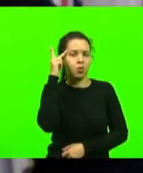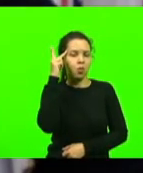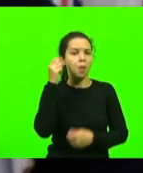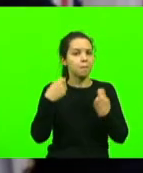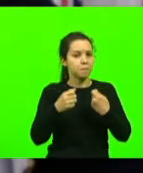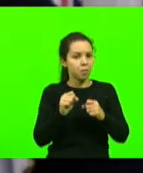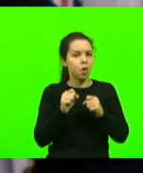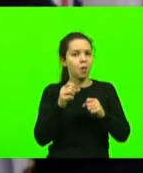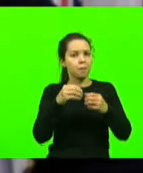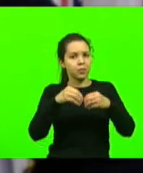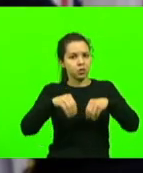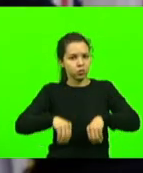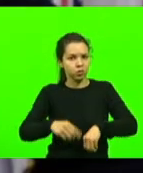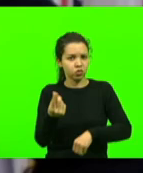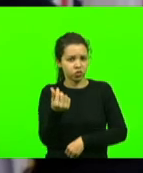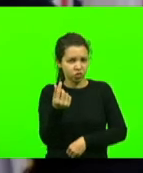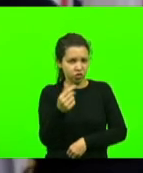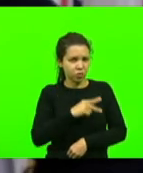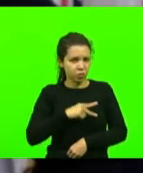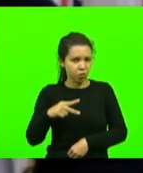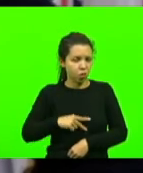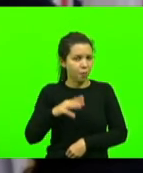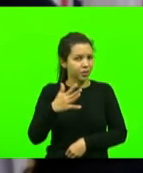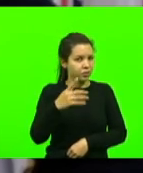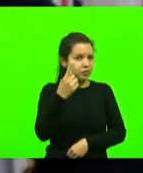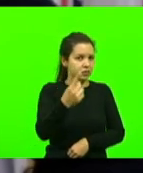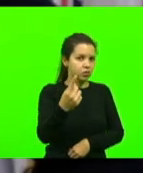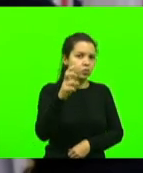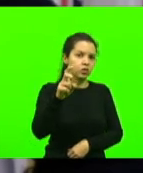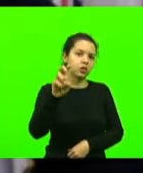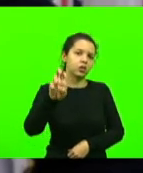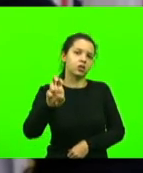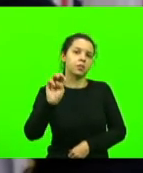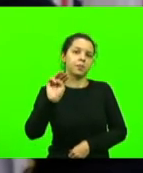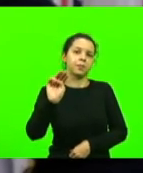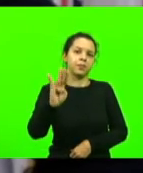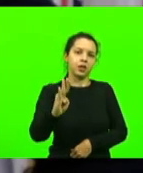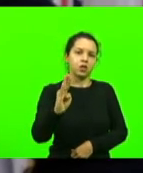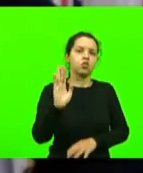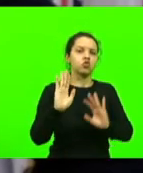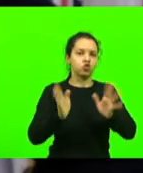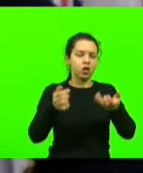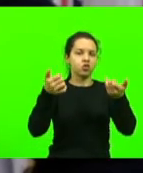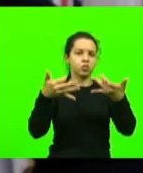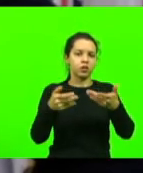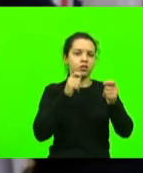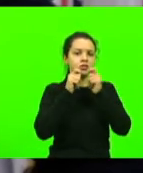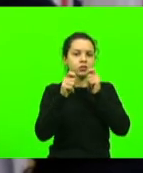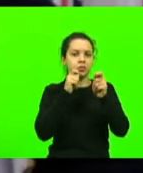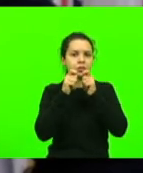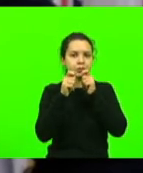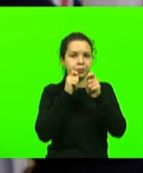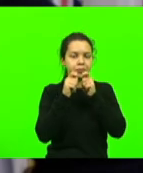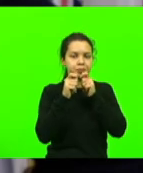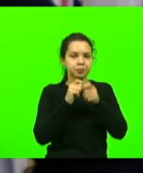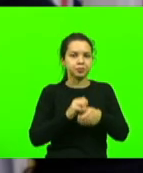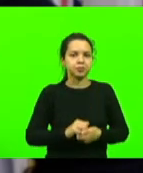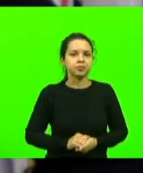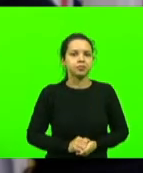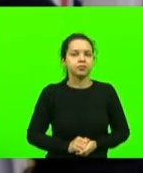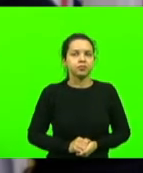impacto ao erário público em torno a 115 bilhões como afirmado recentemente pela Assessoria consultoria do